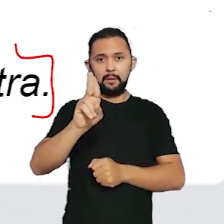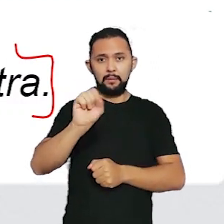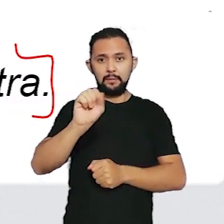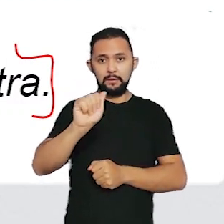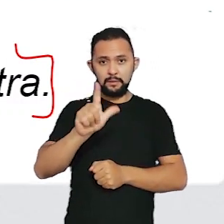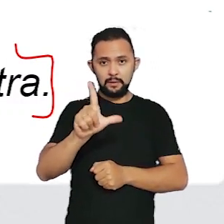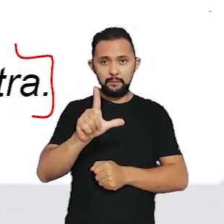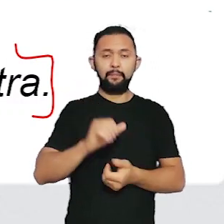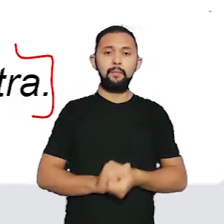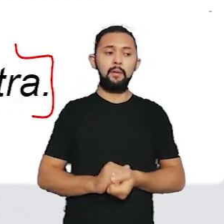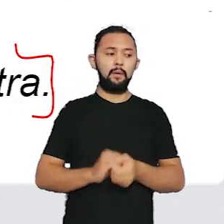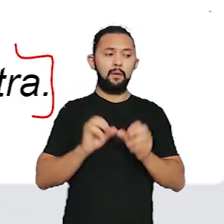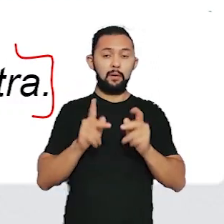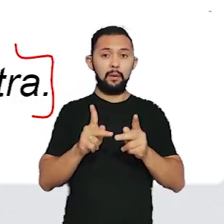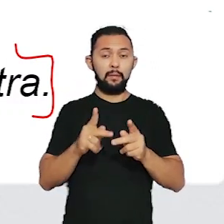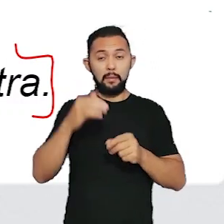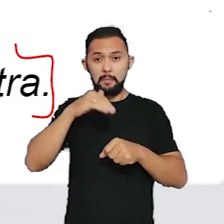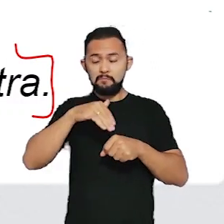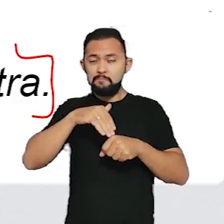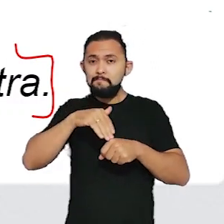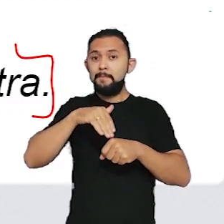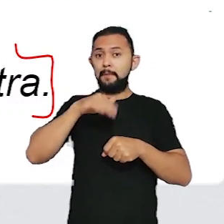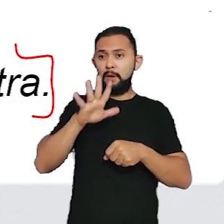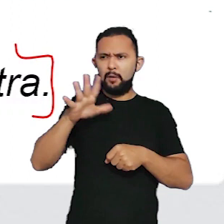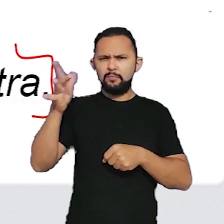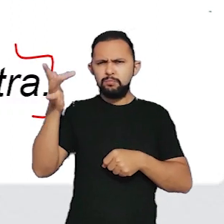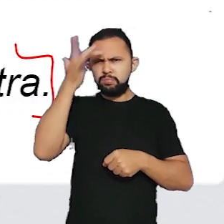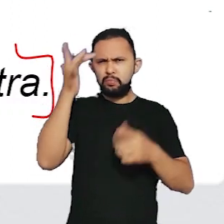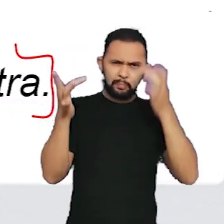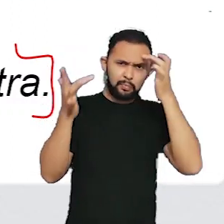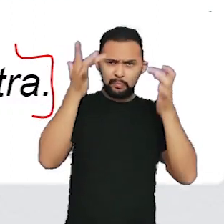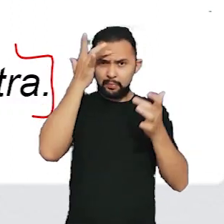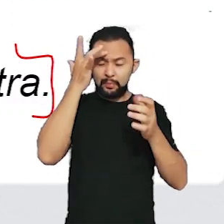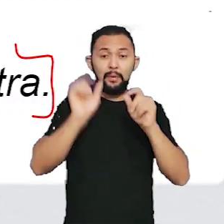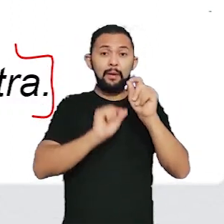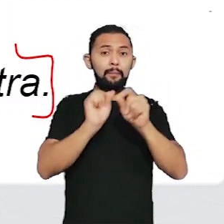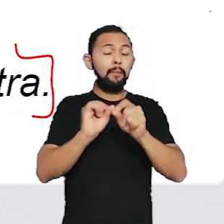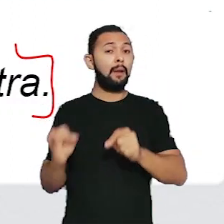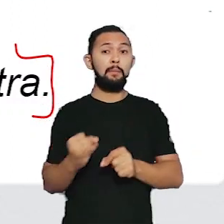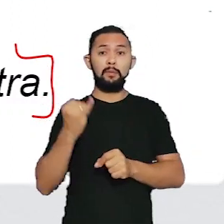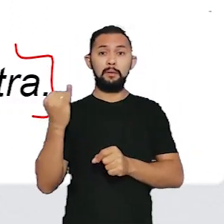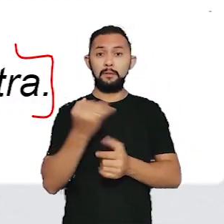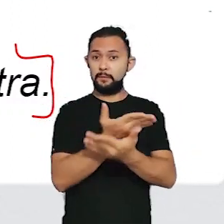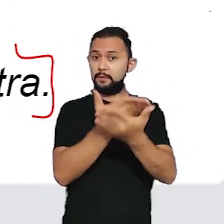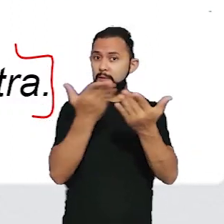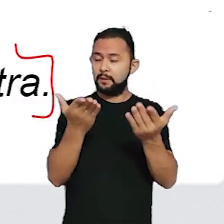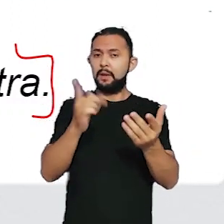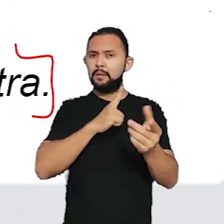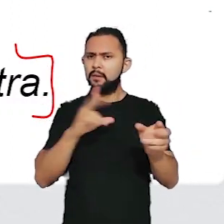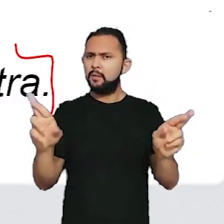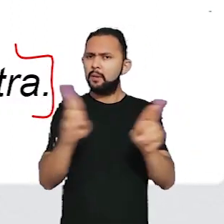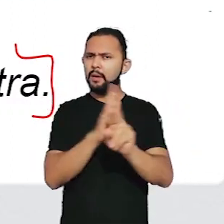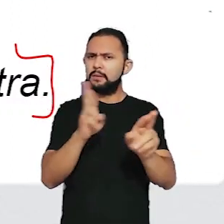Muito melhor do que decorar ou do que, na verdade, aprender as conjunções, o importante é você ter essa relação